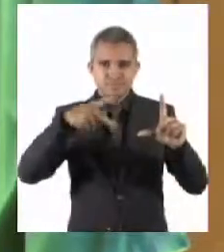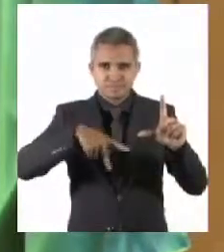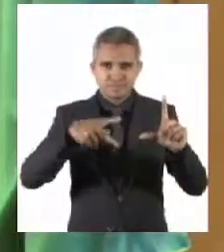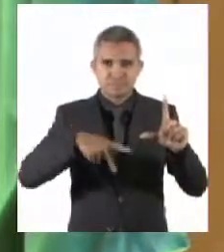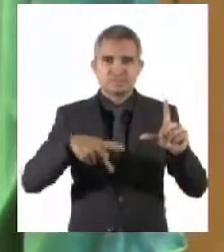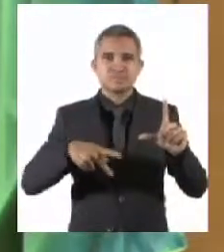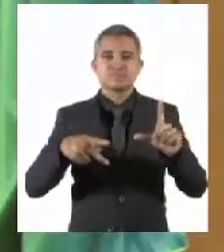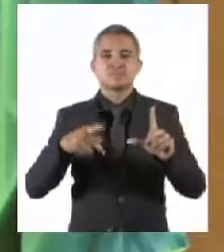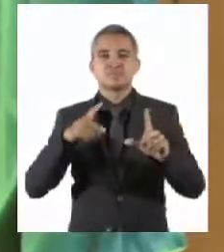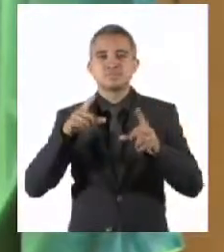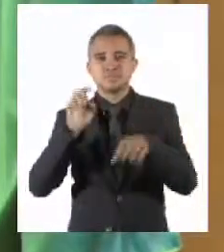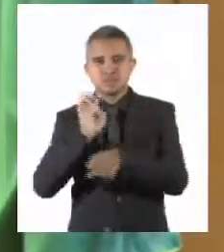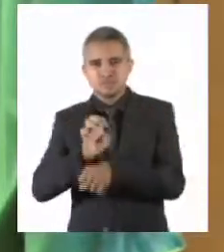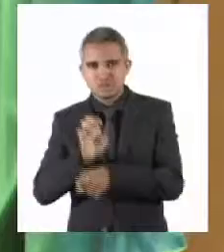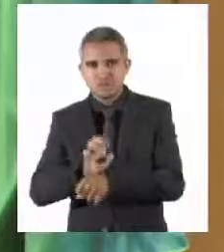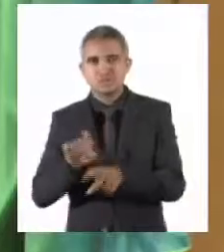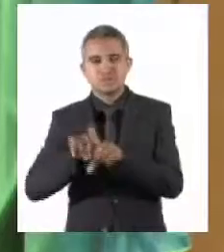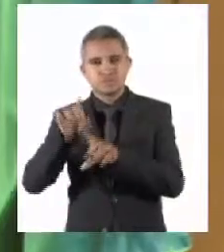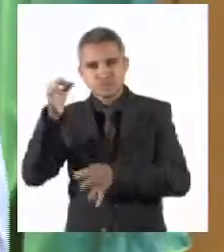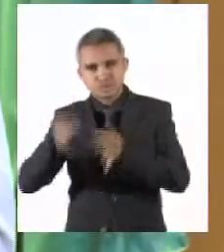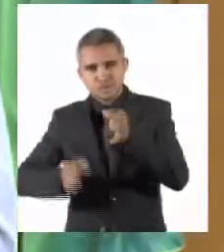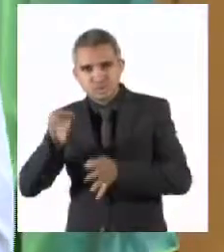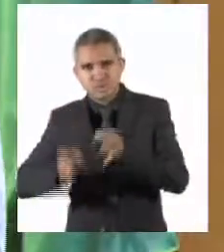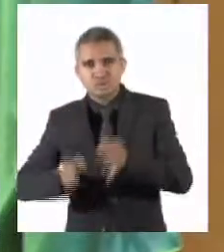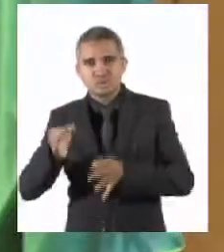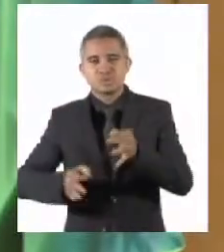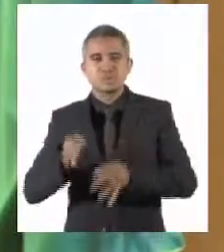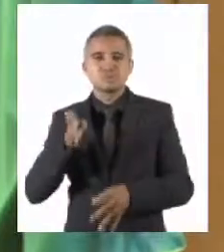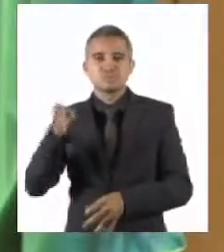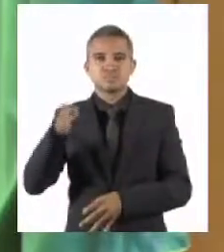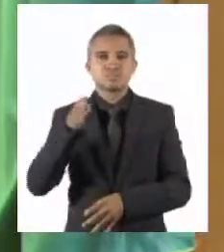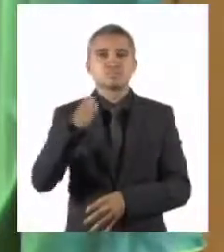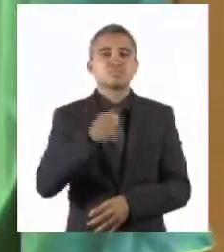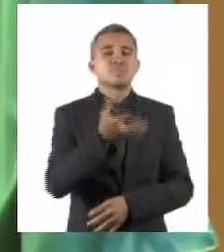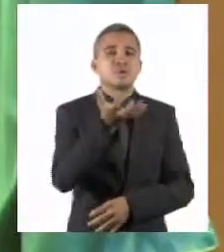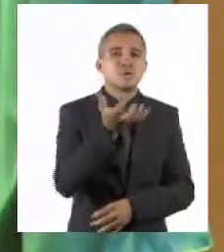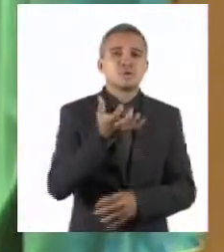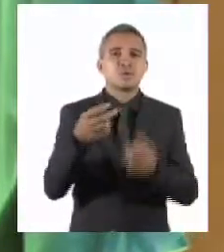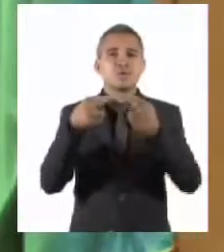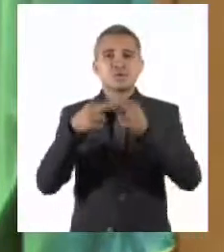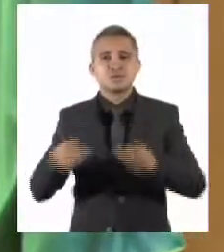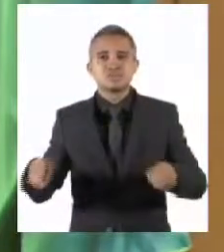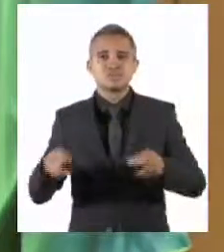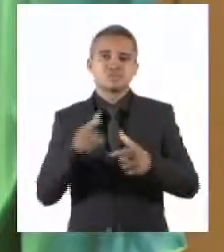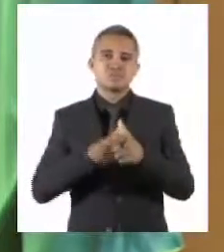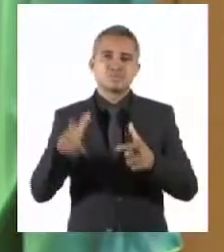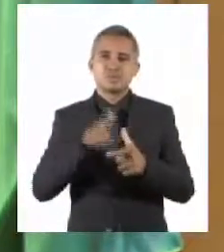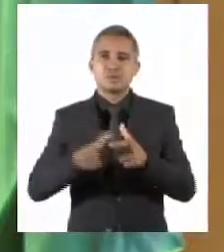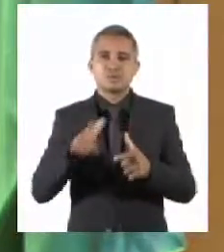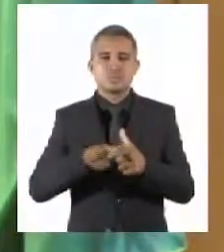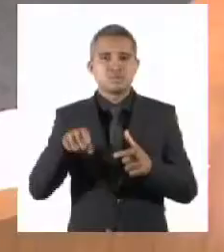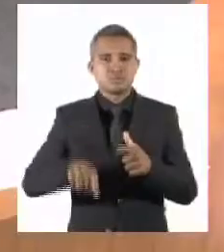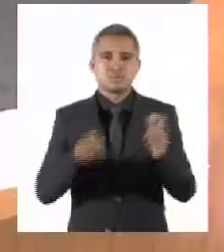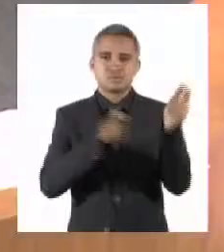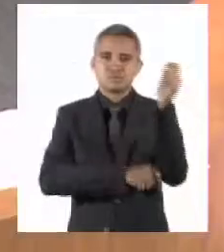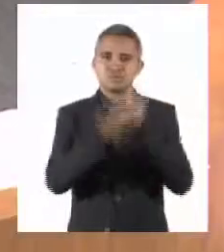do Estado e na Justiça, em busca de solução para o problema da indústria no